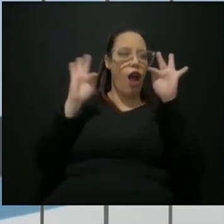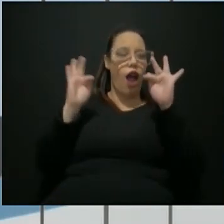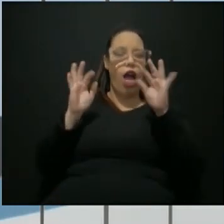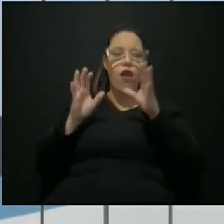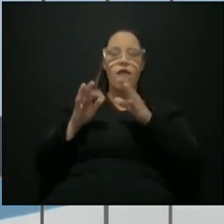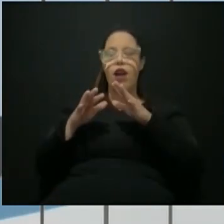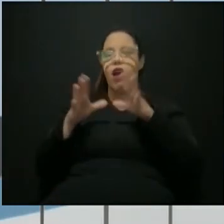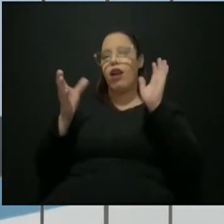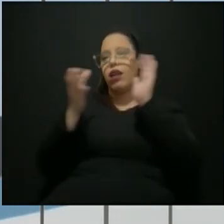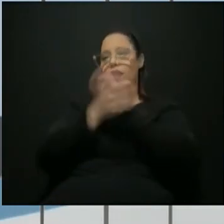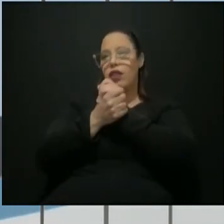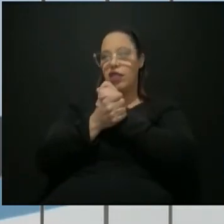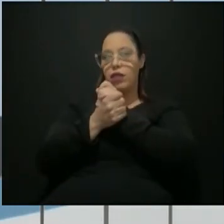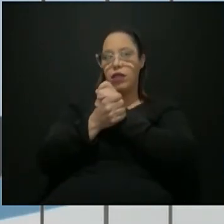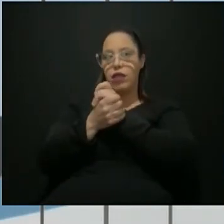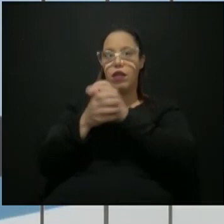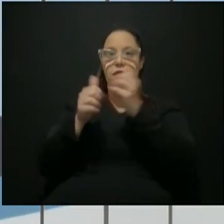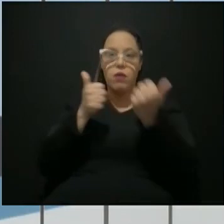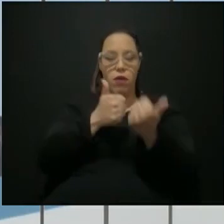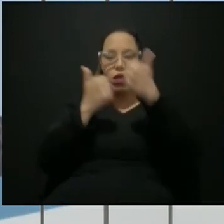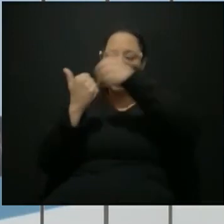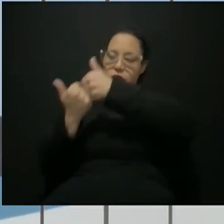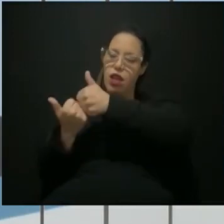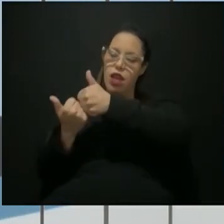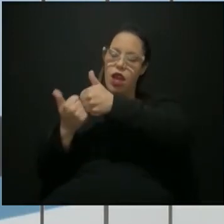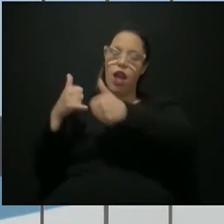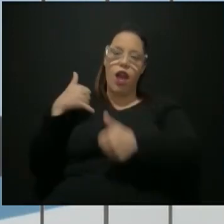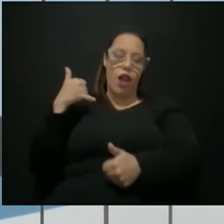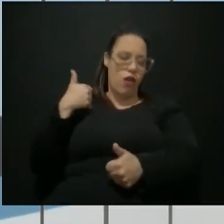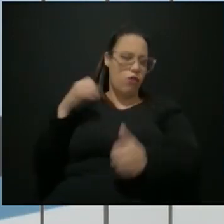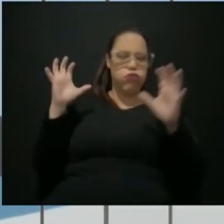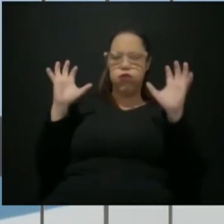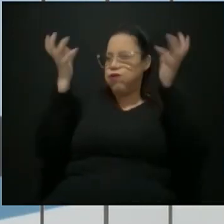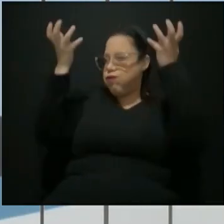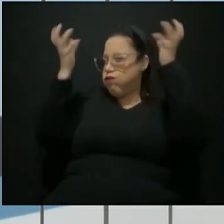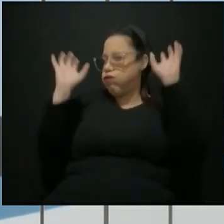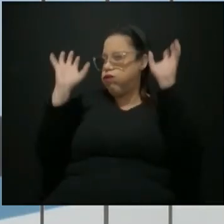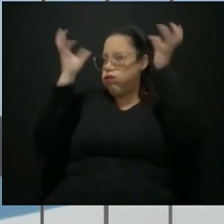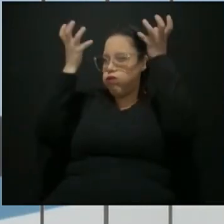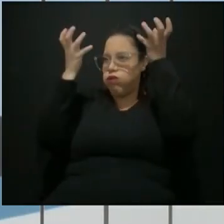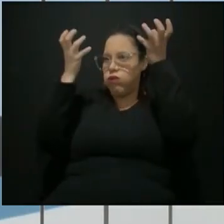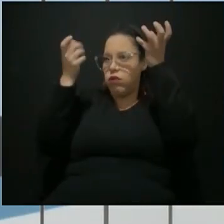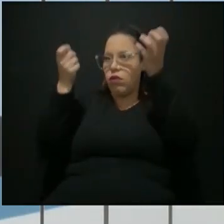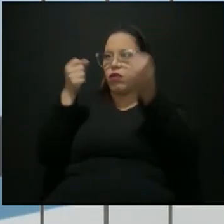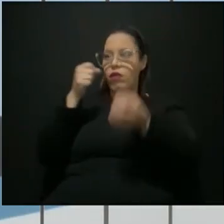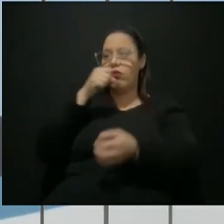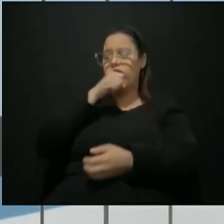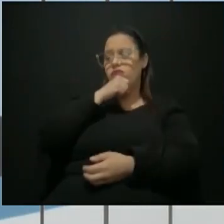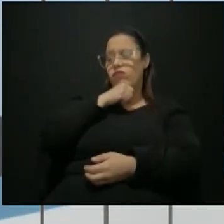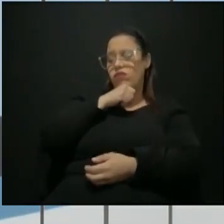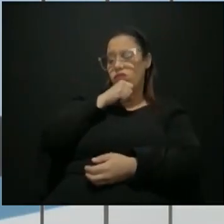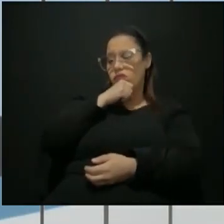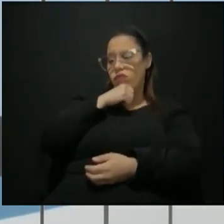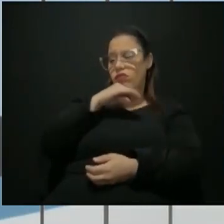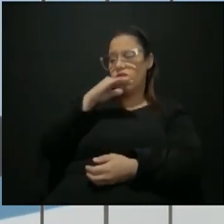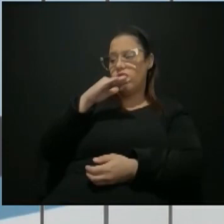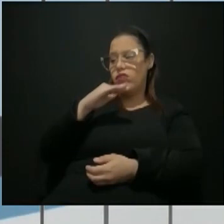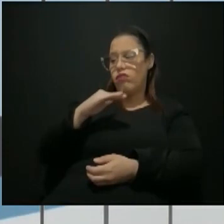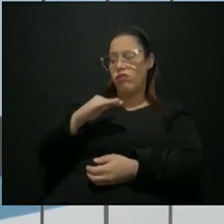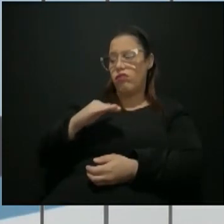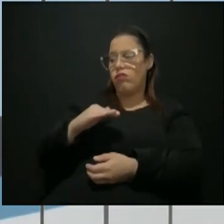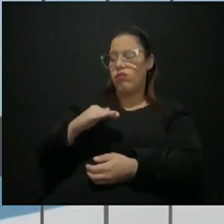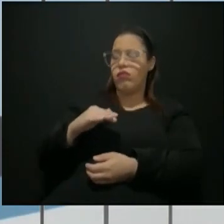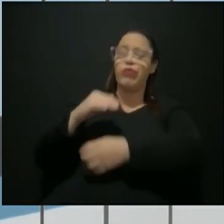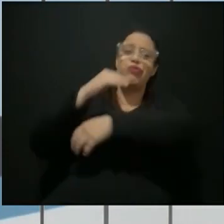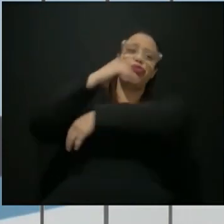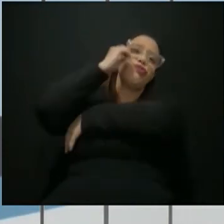vai para aniversários, né? É convidado para muitas festas, tem muitos amigos. E quando a gente vai chegando nas últimas etapas do curso de vida, a gente vai